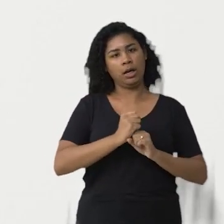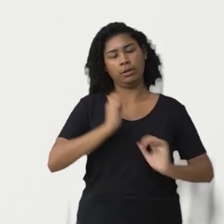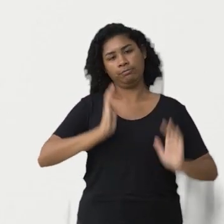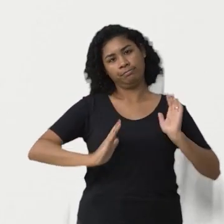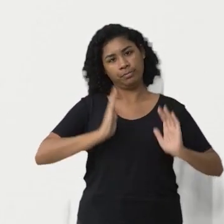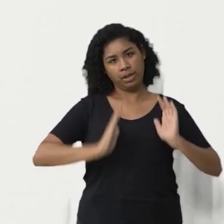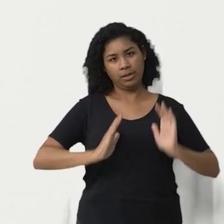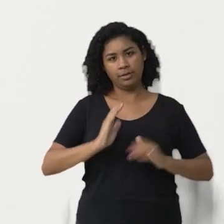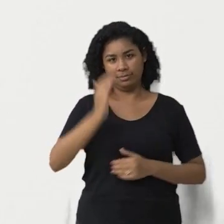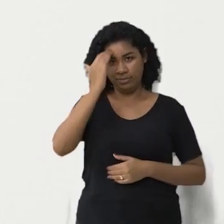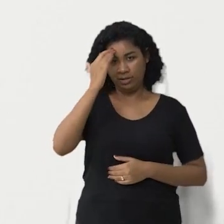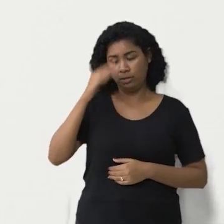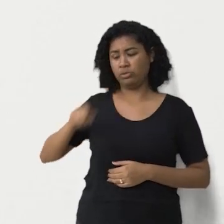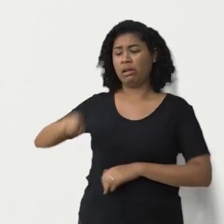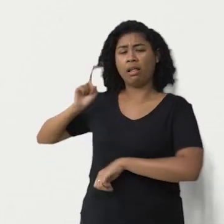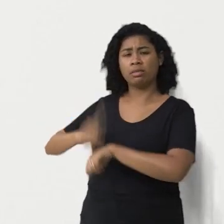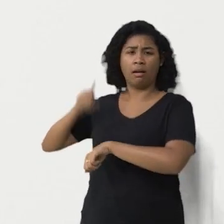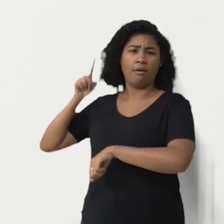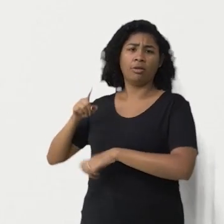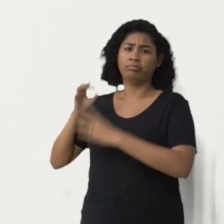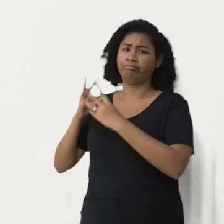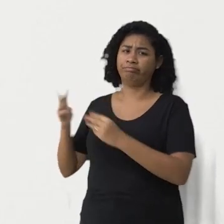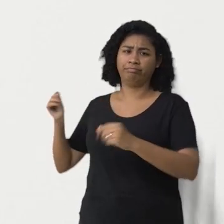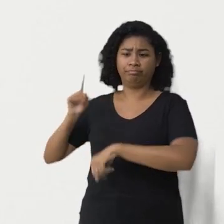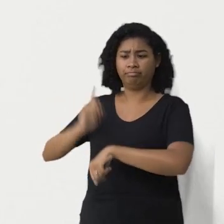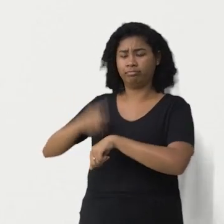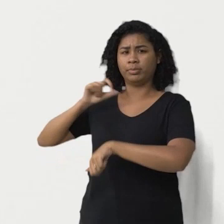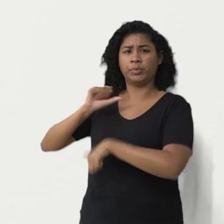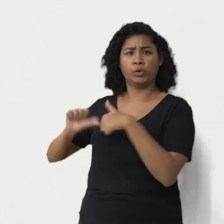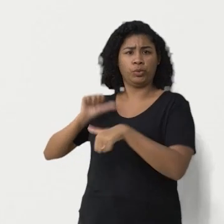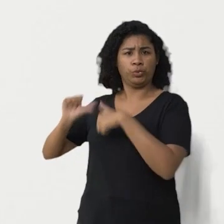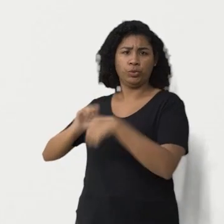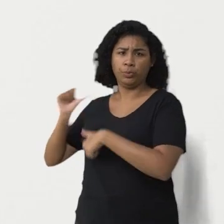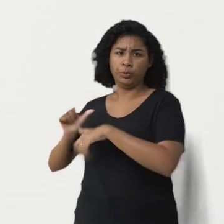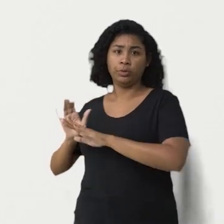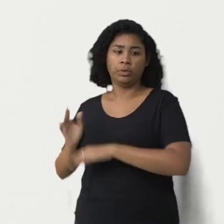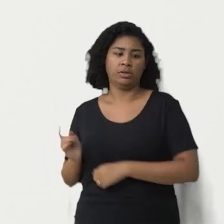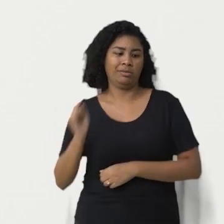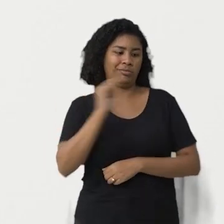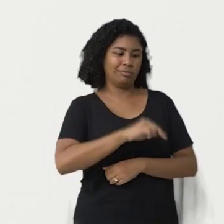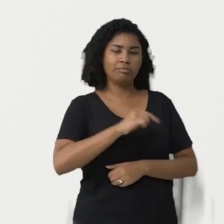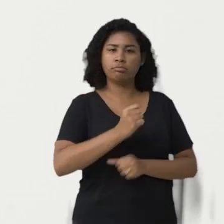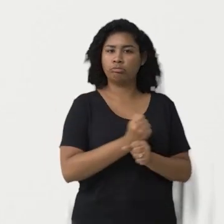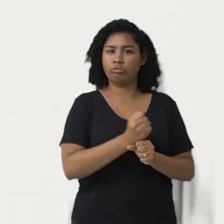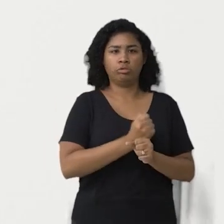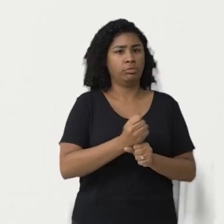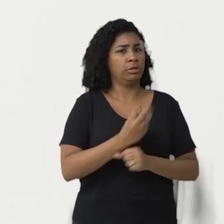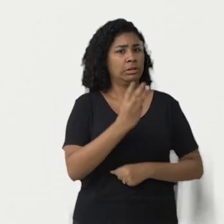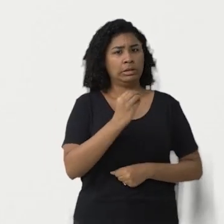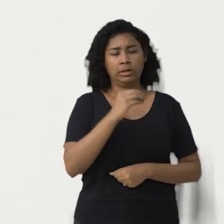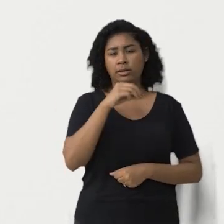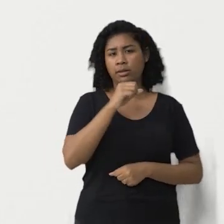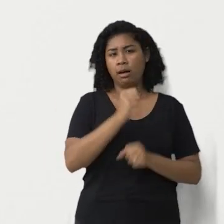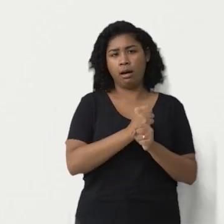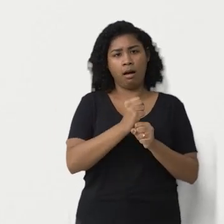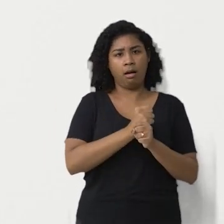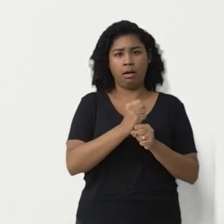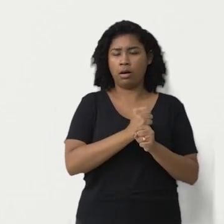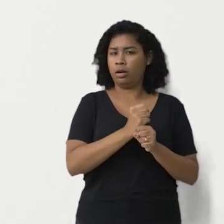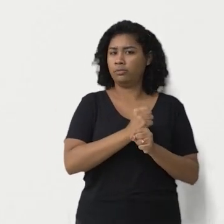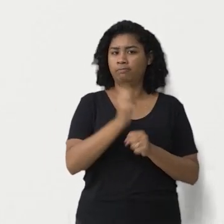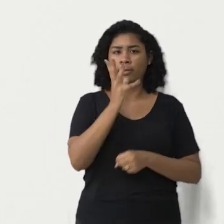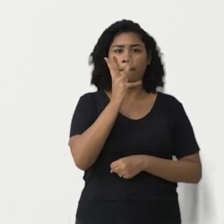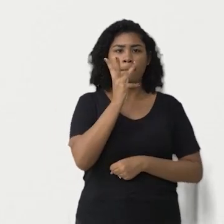o tempo e clima. O tempo, ele acaba sendo momentâneo e o clima, ele é verificado aí durante um